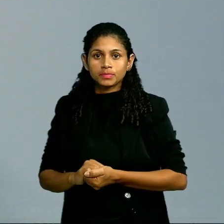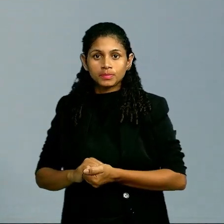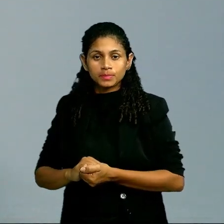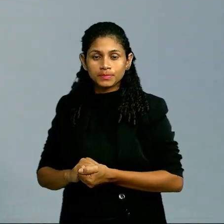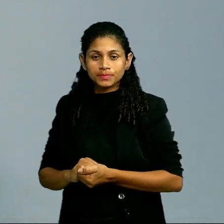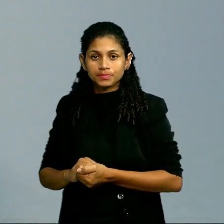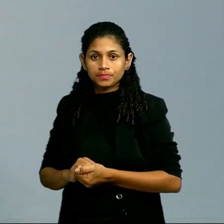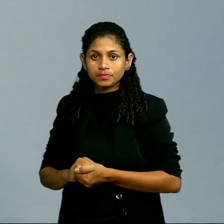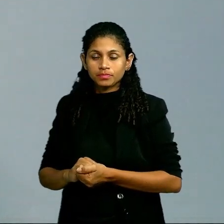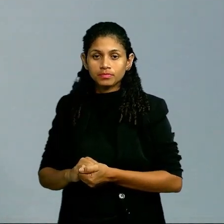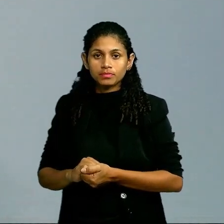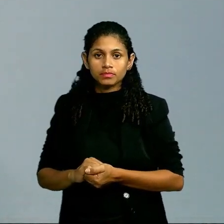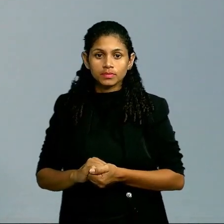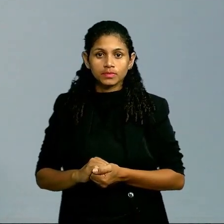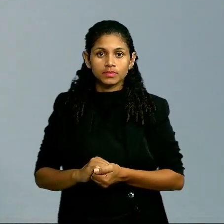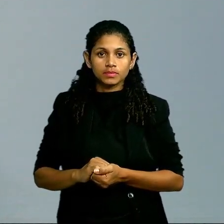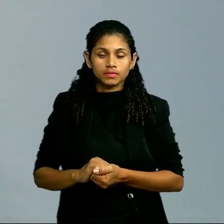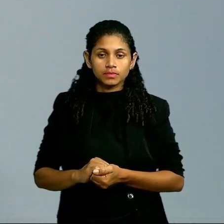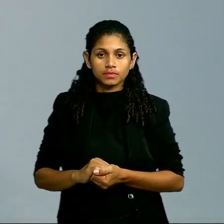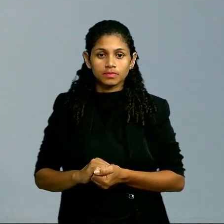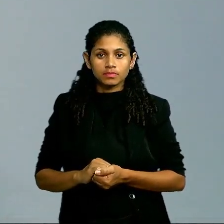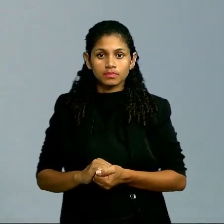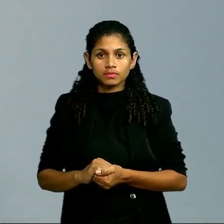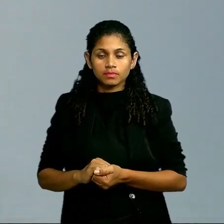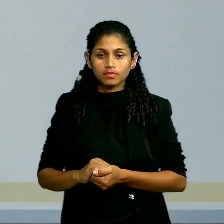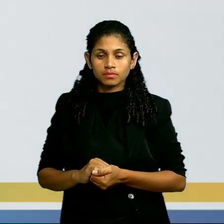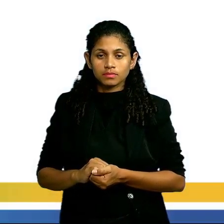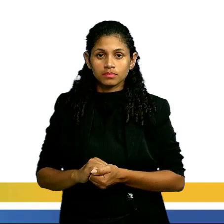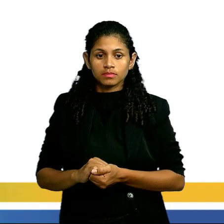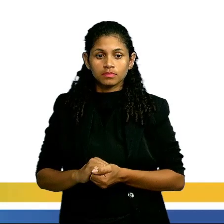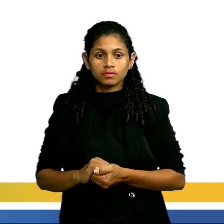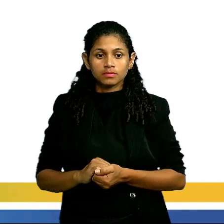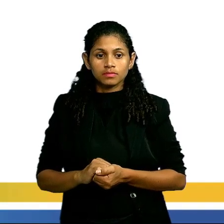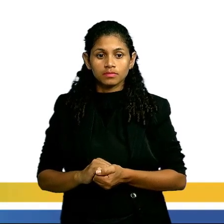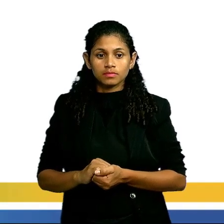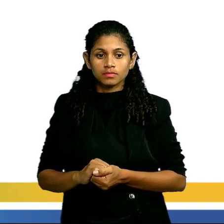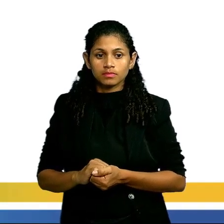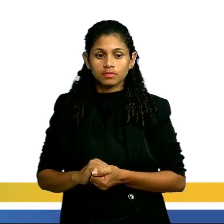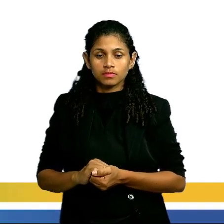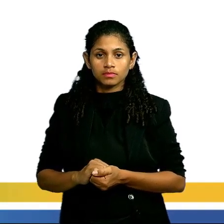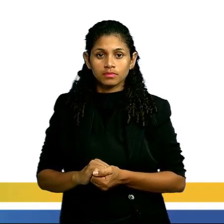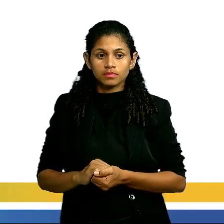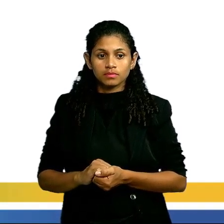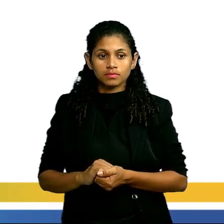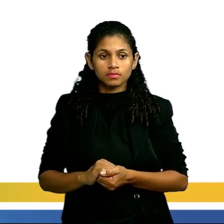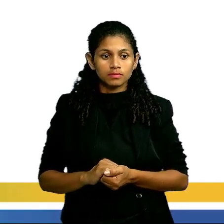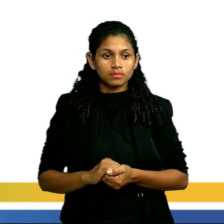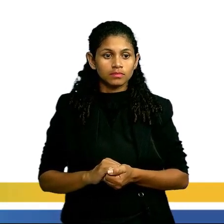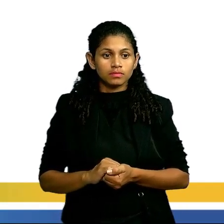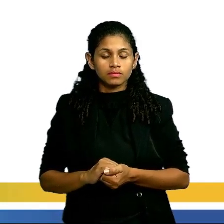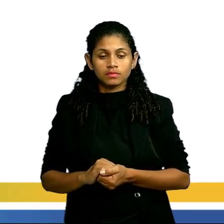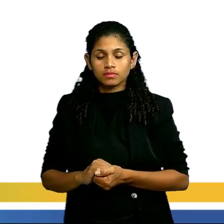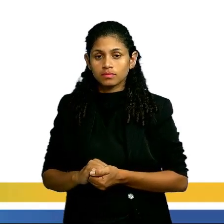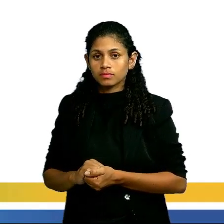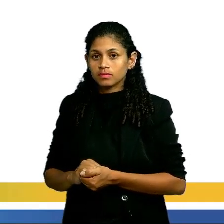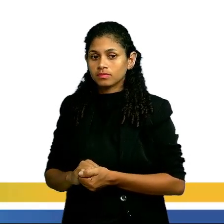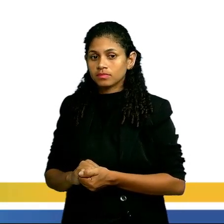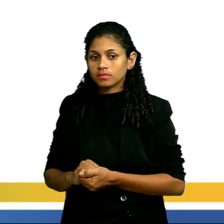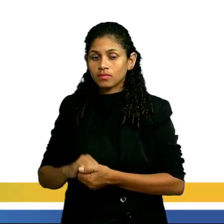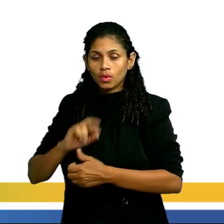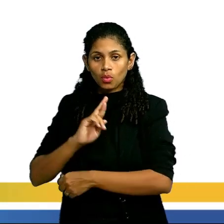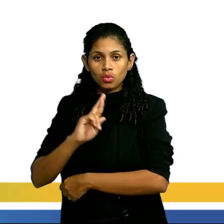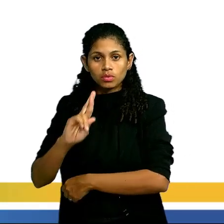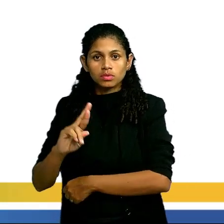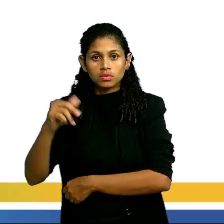vai ficar centímetros ao cubo. Tudo bem? Fazemos a multiplicação. 45 vezes 10 vezes 30